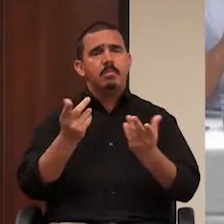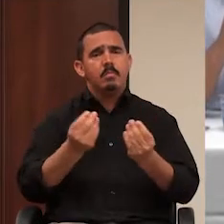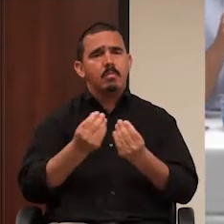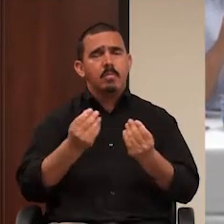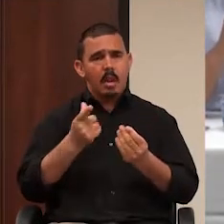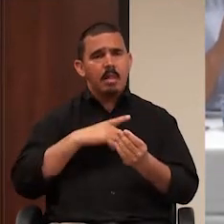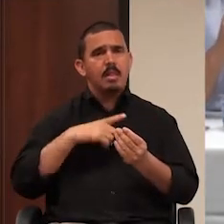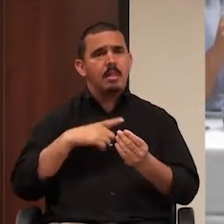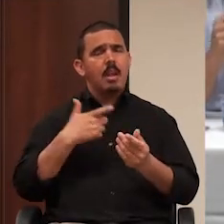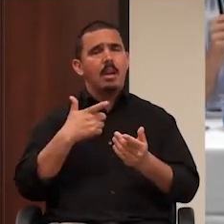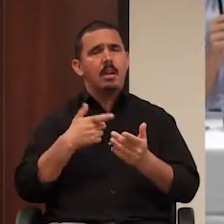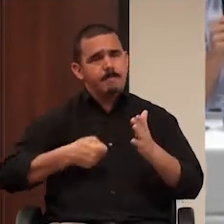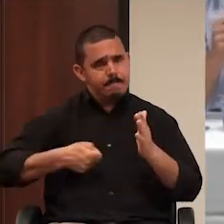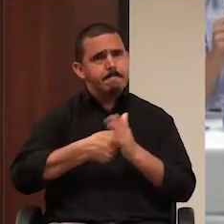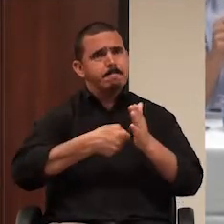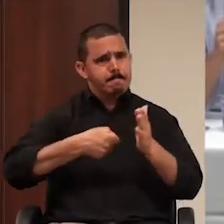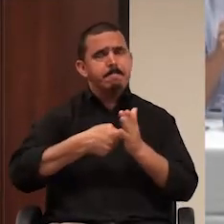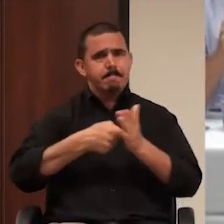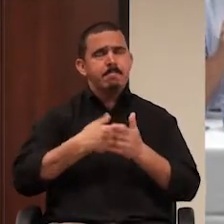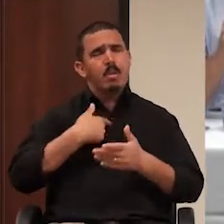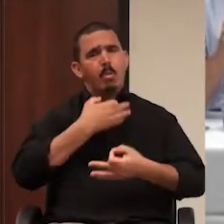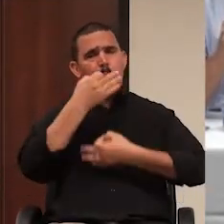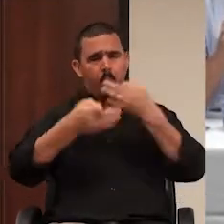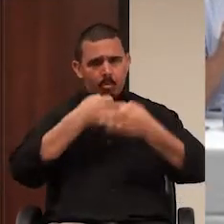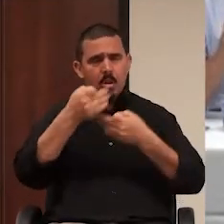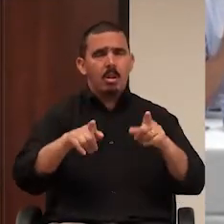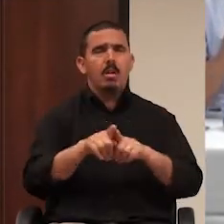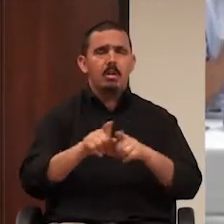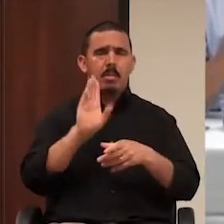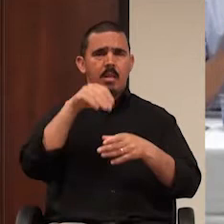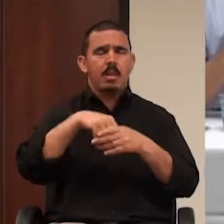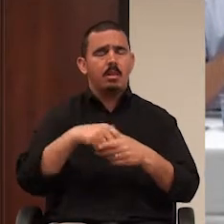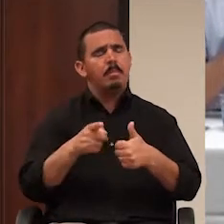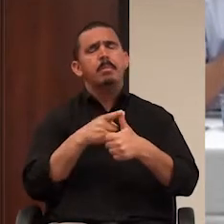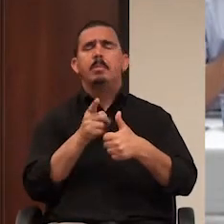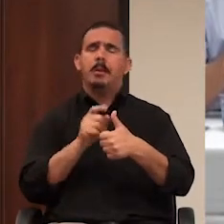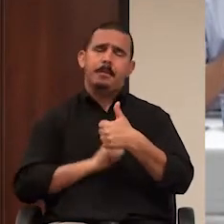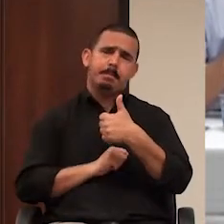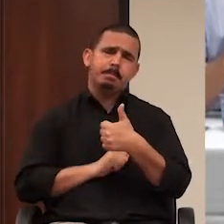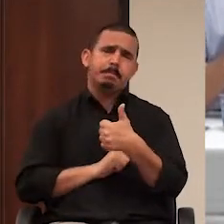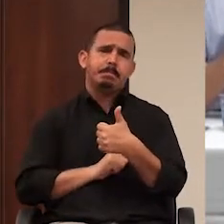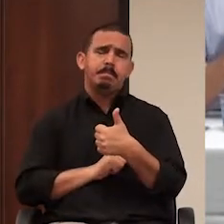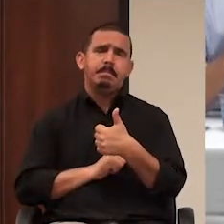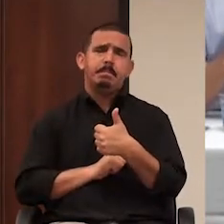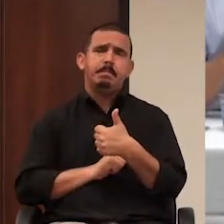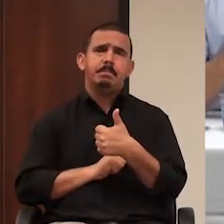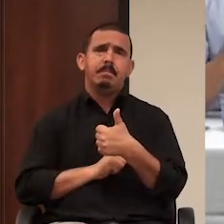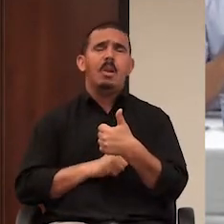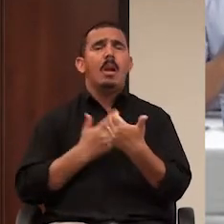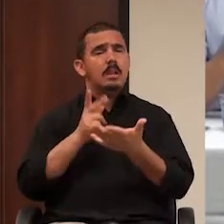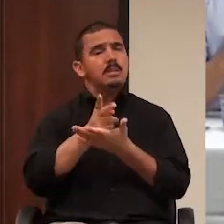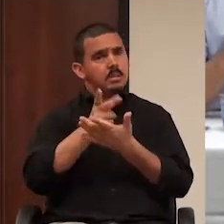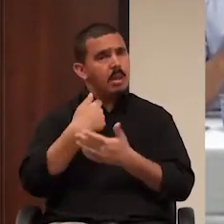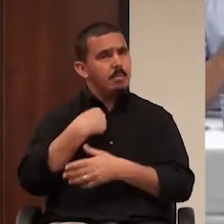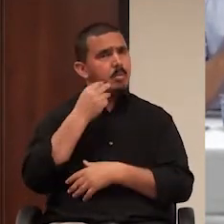as críticas estão aqui incluídas no meu discurso, né? Primeira coisa, e aí sempre que eu tenho